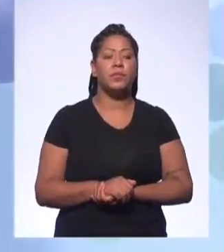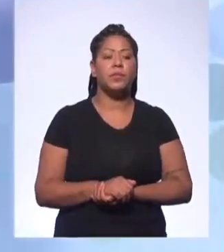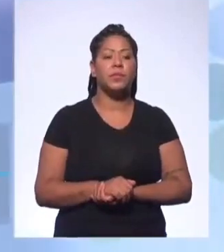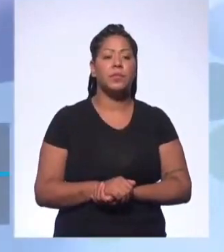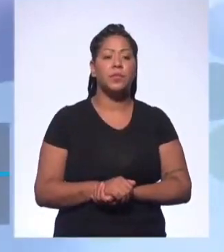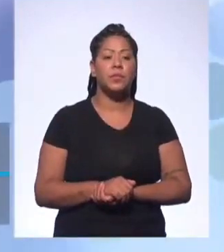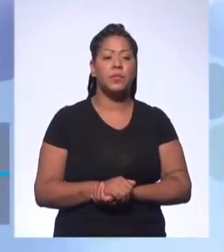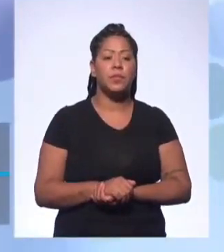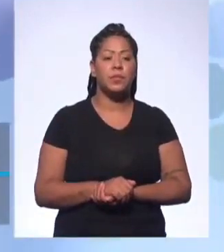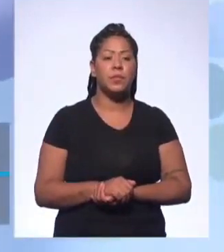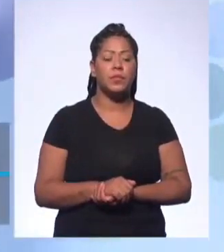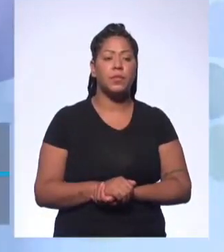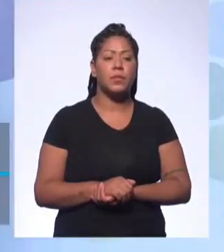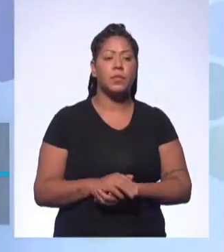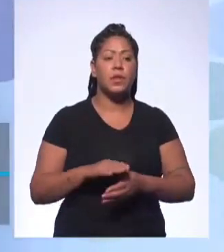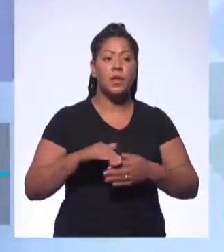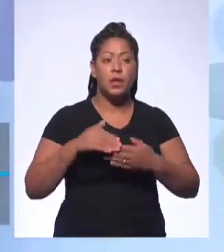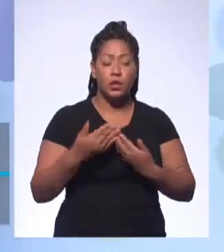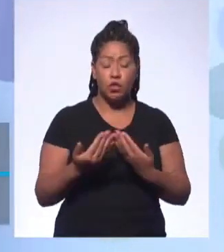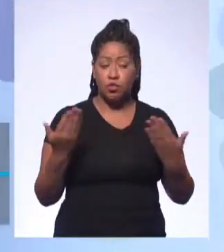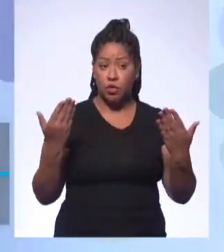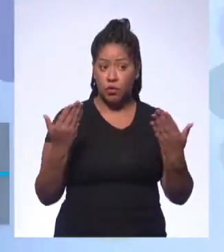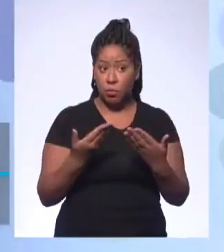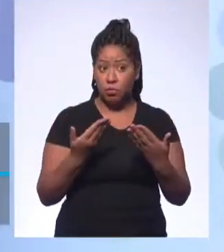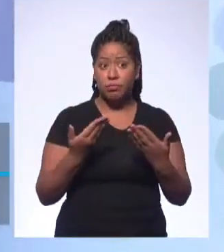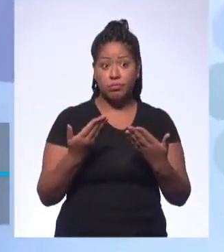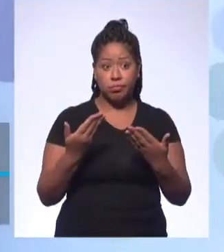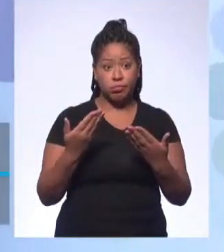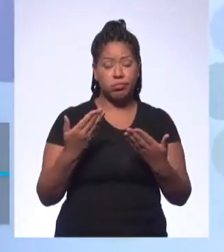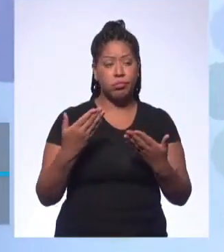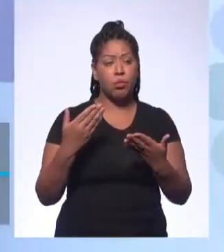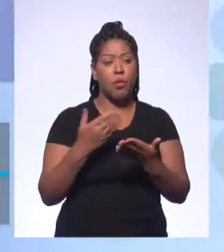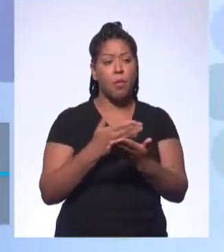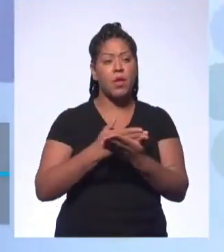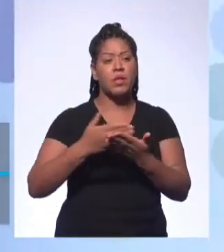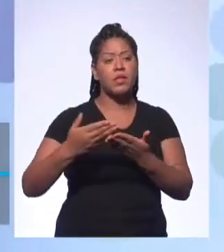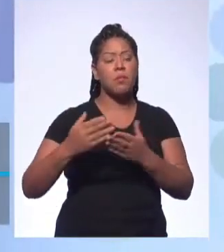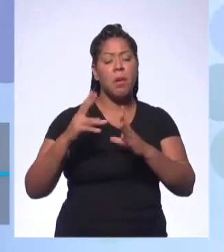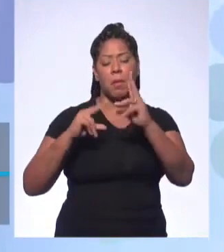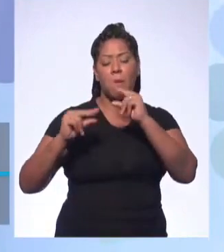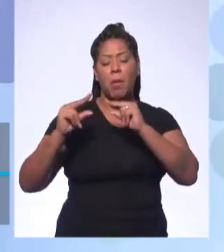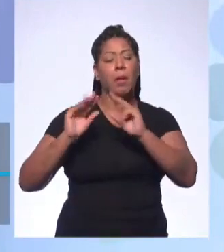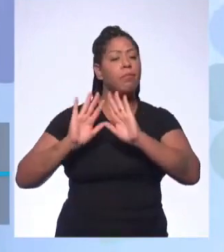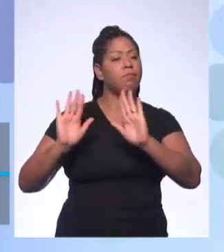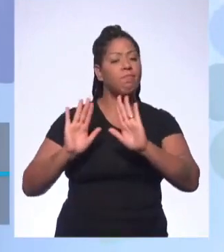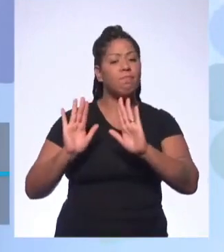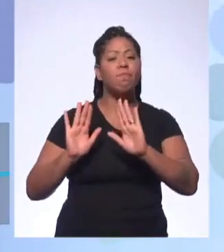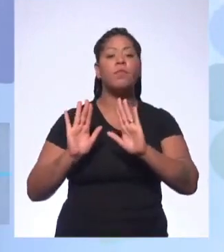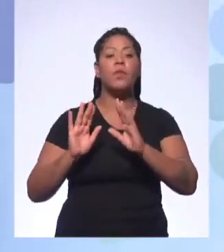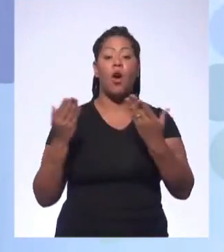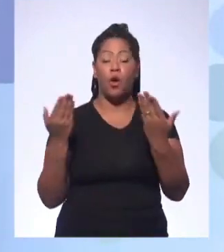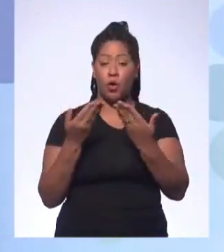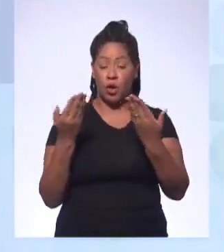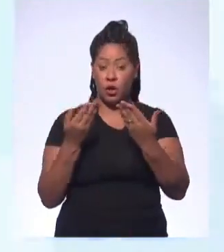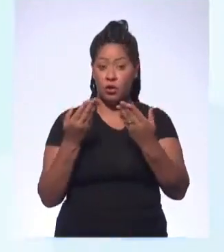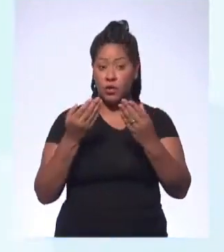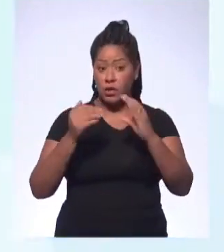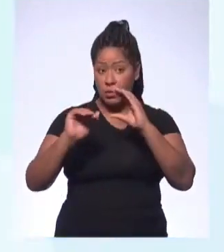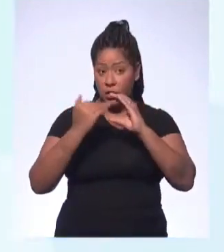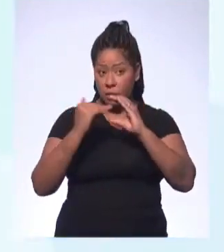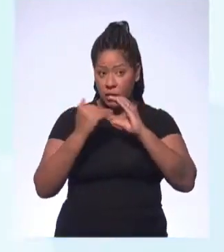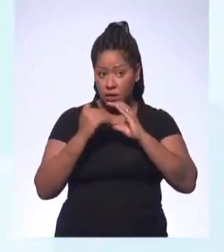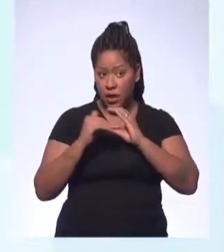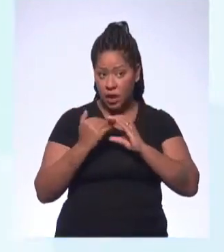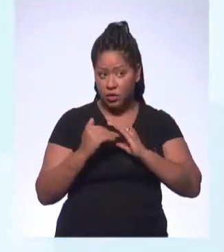bem. Então já vamos começar começando, né? Sem muita conversinha, eu quero que vocês falem para mim aí no chat,